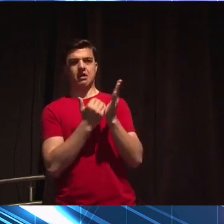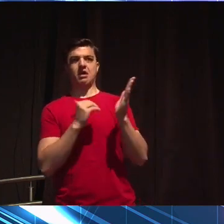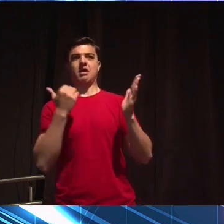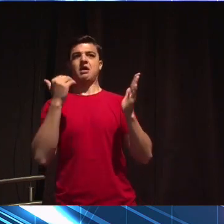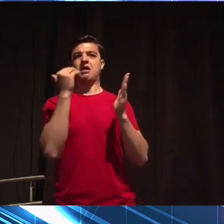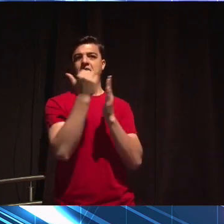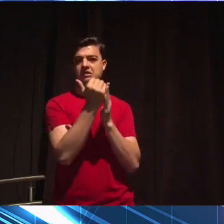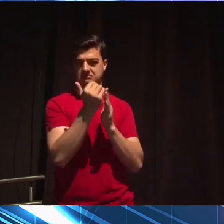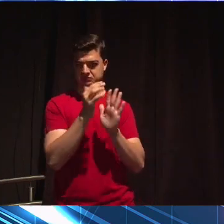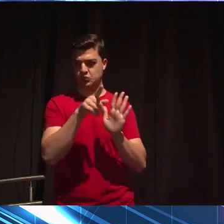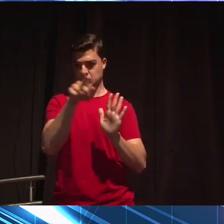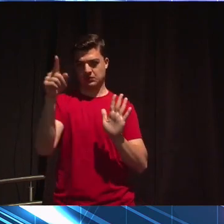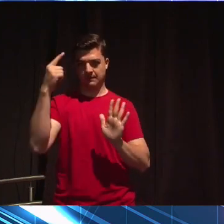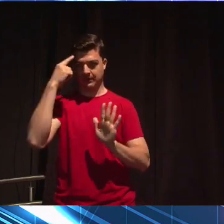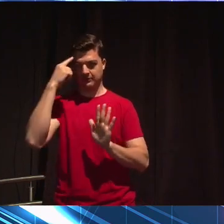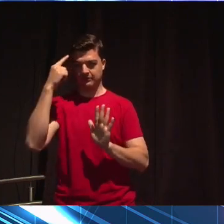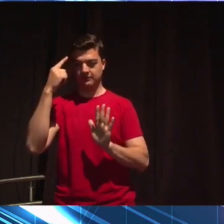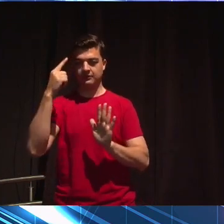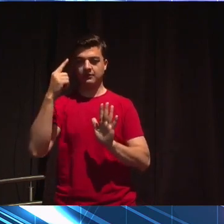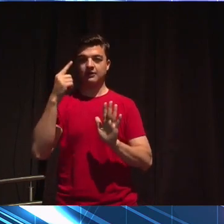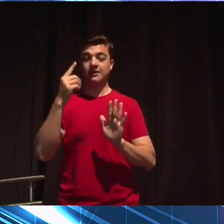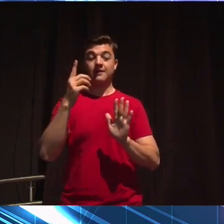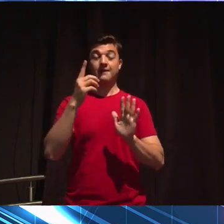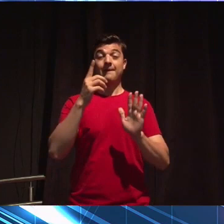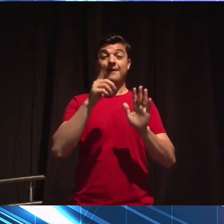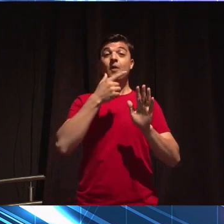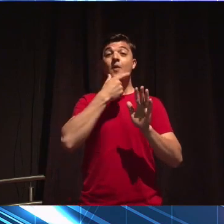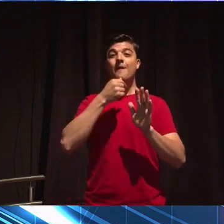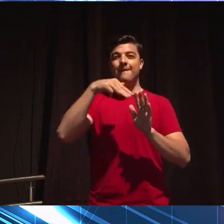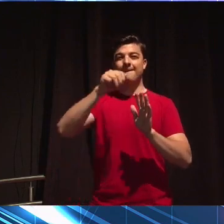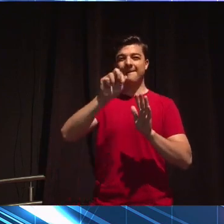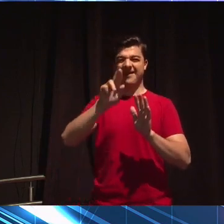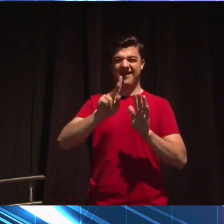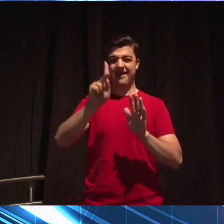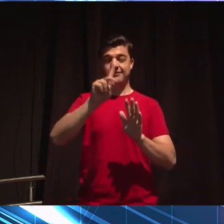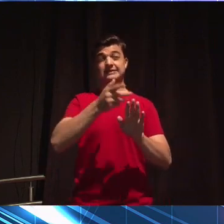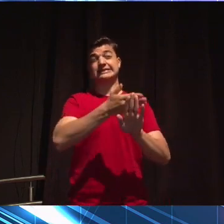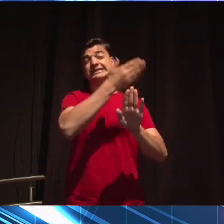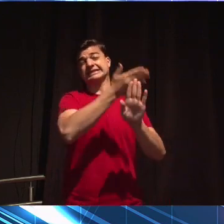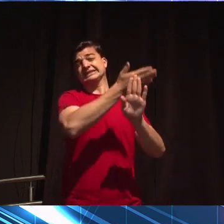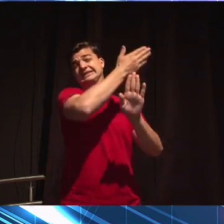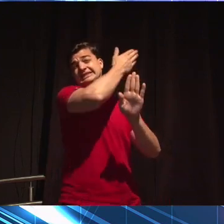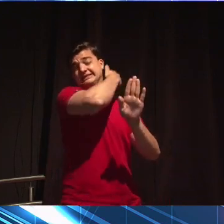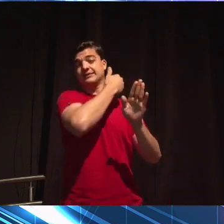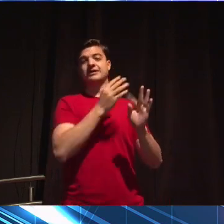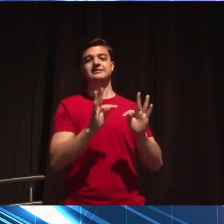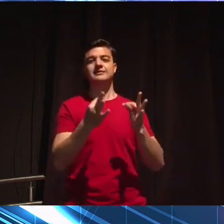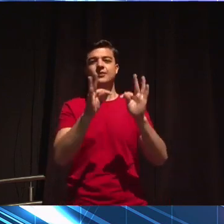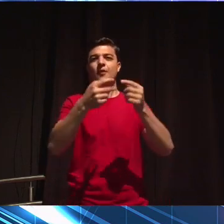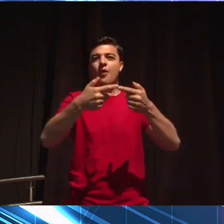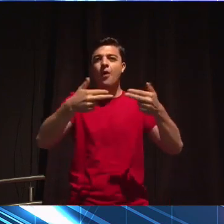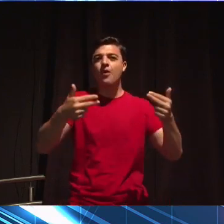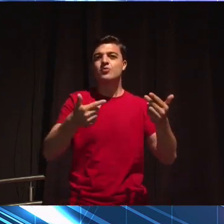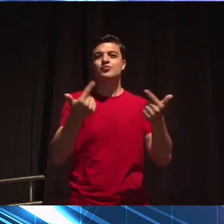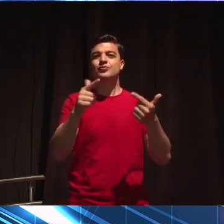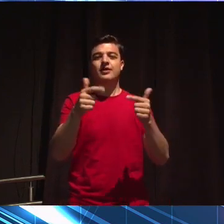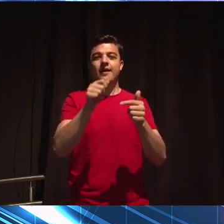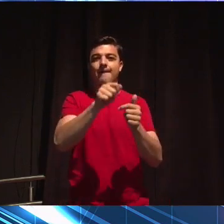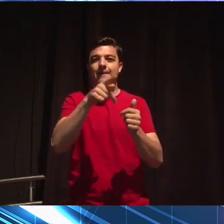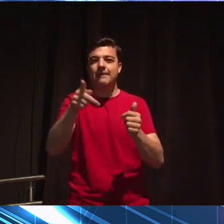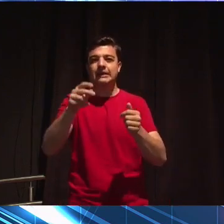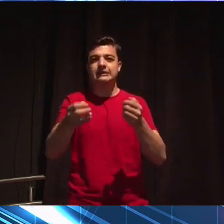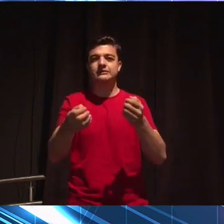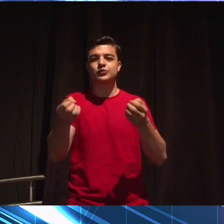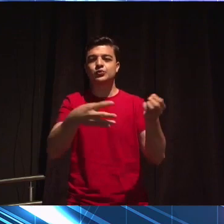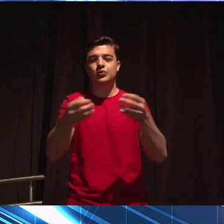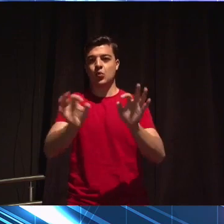de coisa, foi antes de Uber, foi antes de... Enfim, foi antes de um monte de coisa que a gente sabe que andou transformando o mercado. E dizia, o Marc Andreessen escreveu nesse